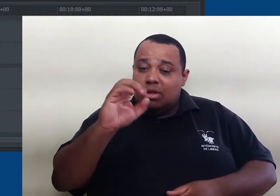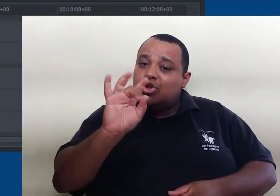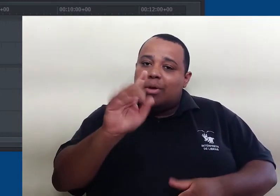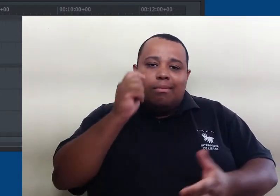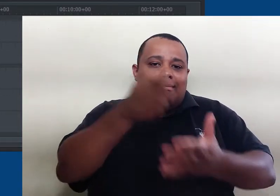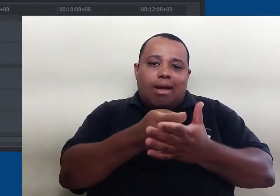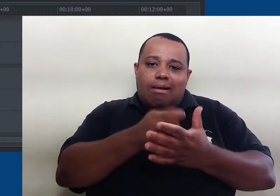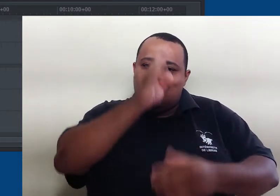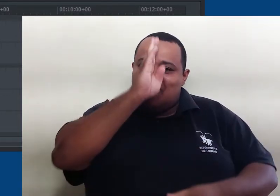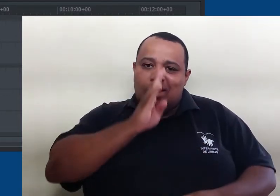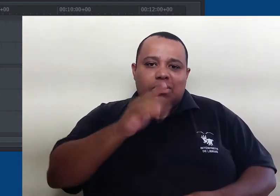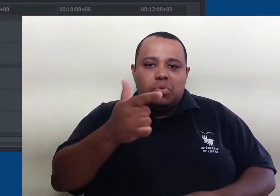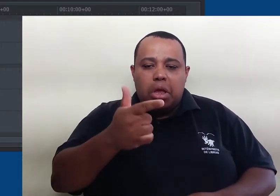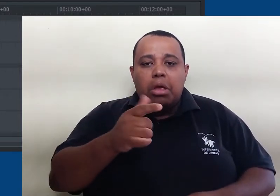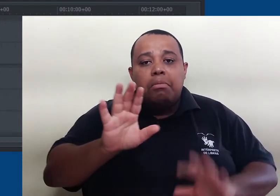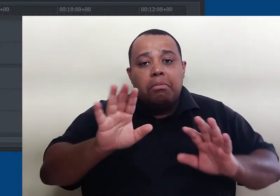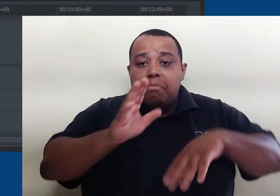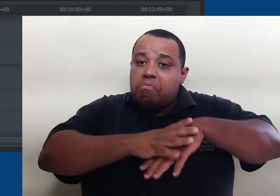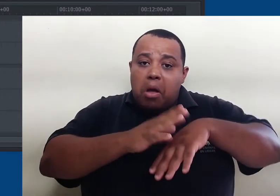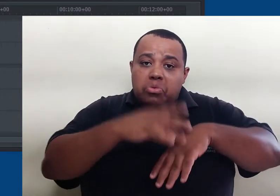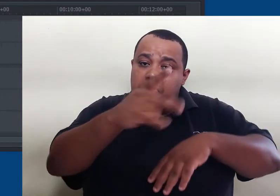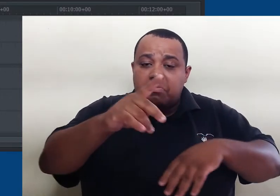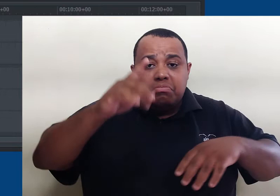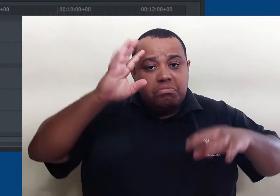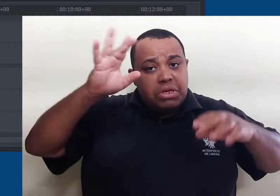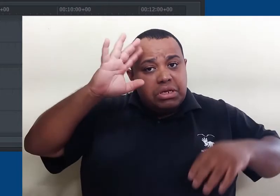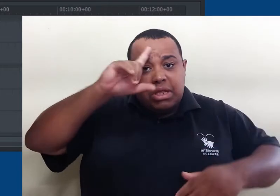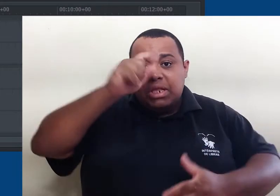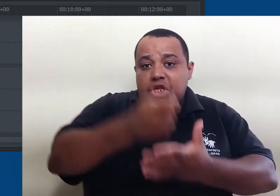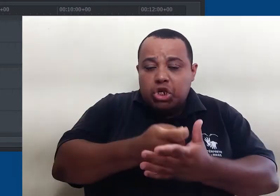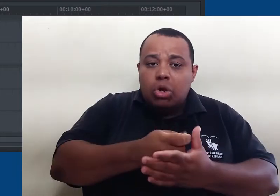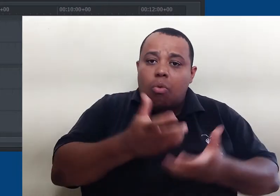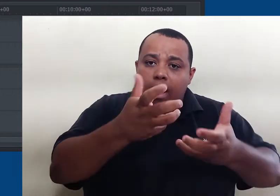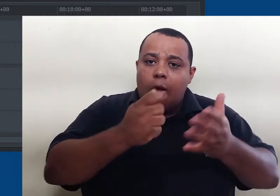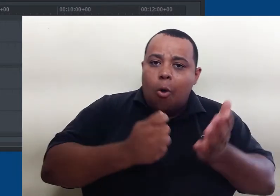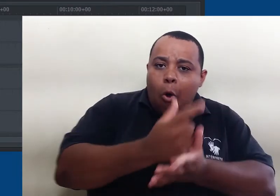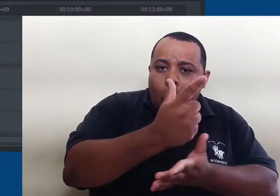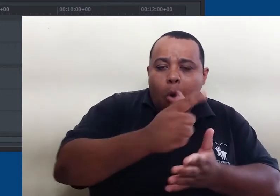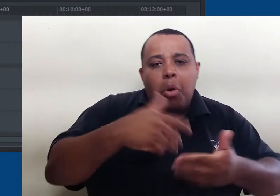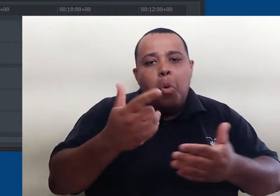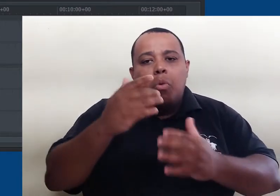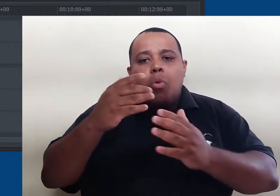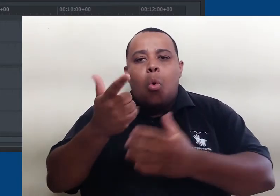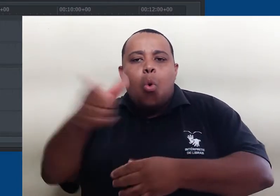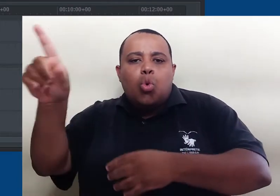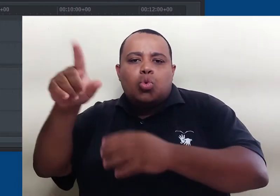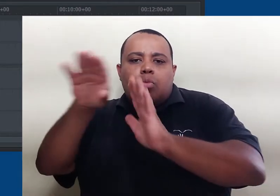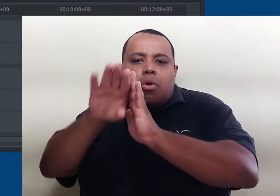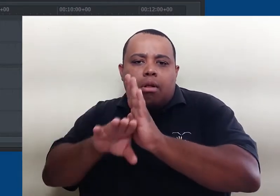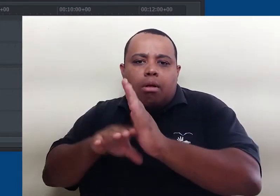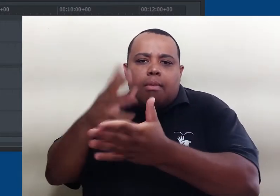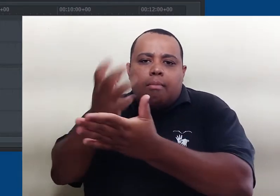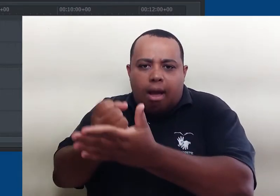por algum acaso alguém decidir por ter uma licença Pro de algum programa ou baixar outro tipo de programa, que tenha